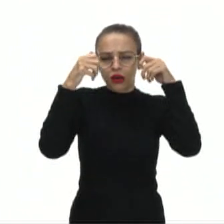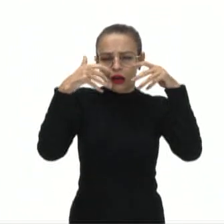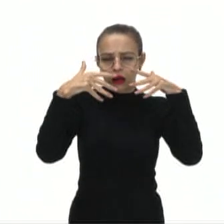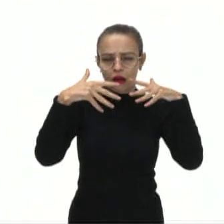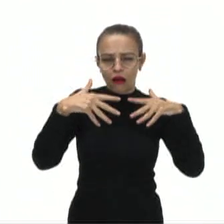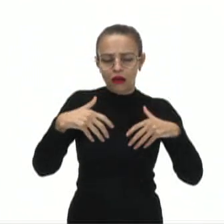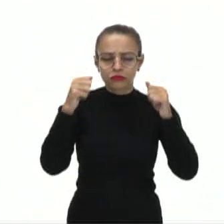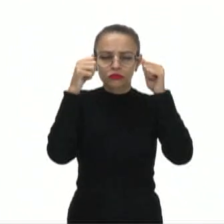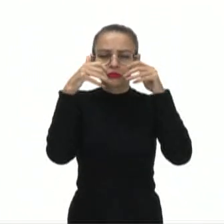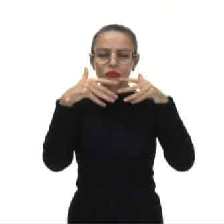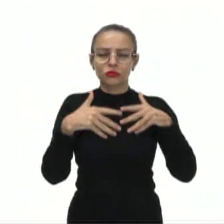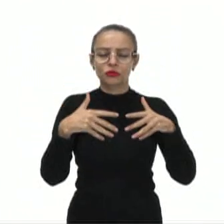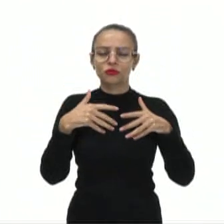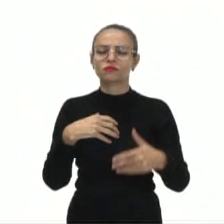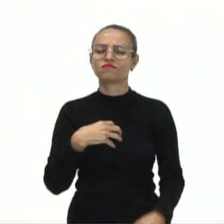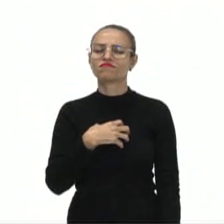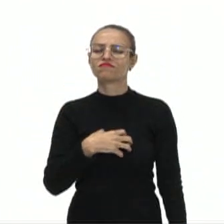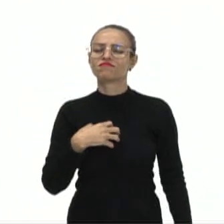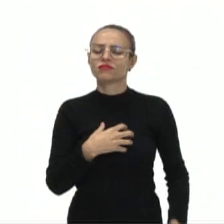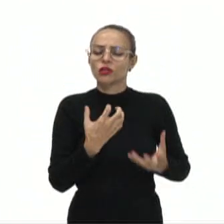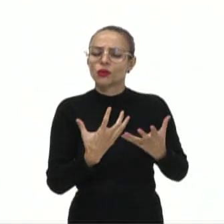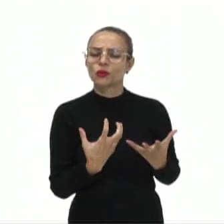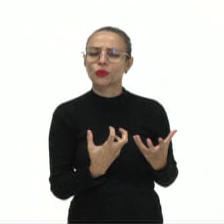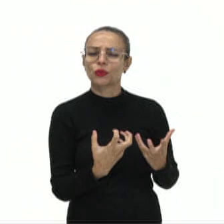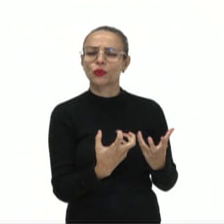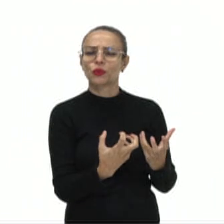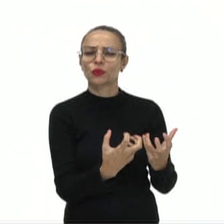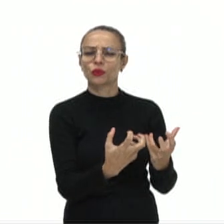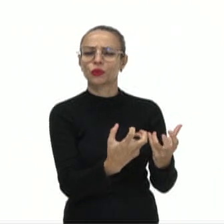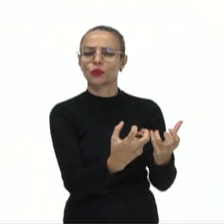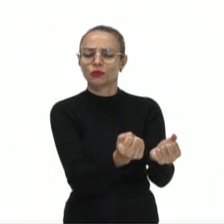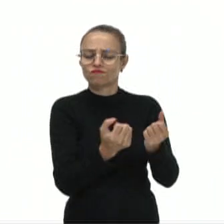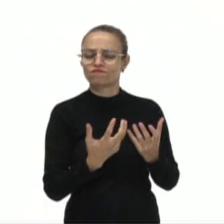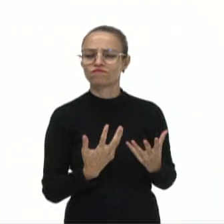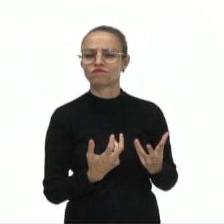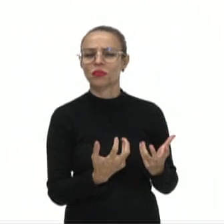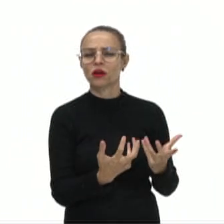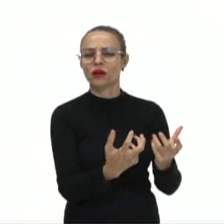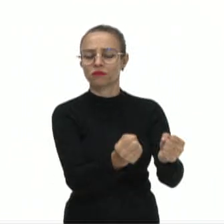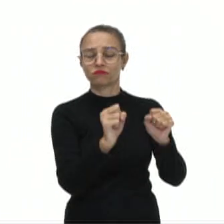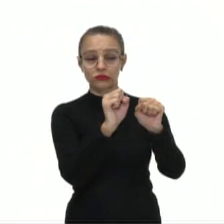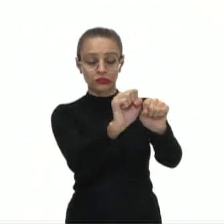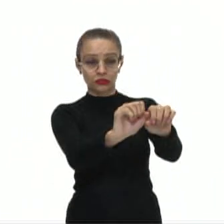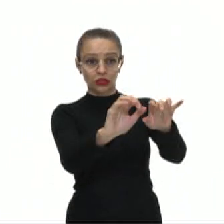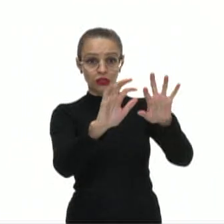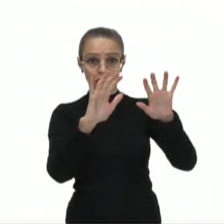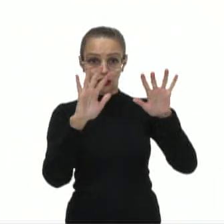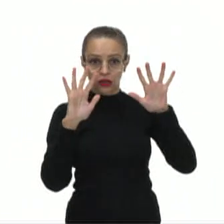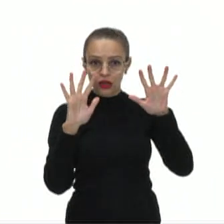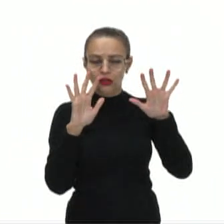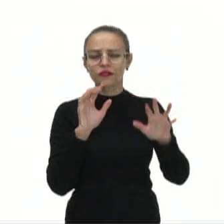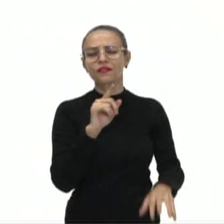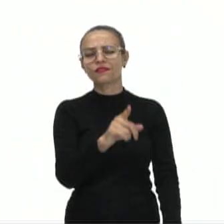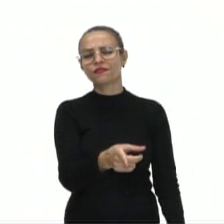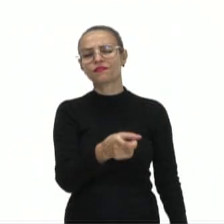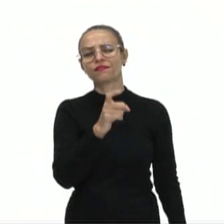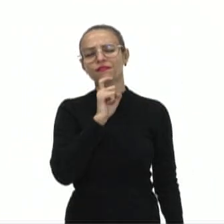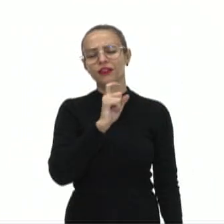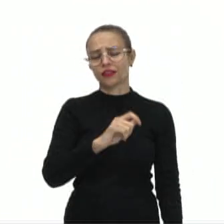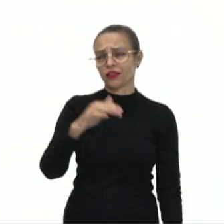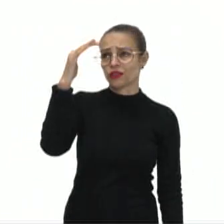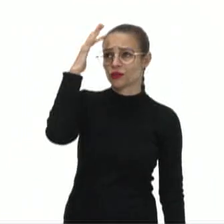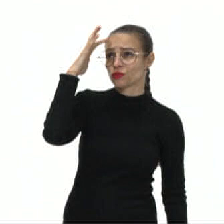legado acerbo da ventura extinta, dúbios archotes que a tremer clareiam, a lousa fria de um